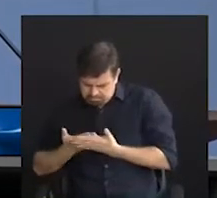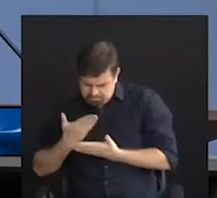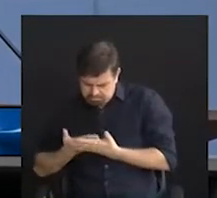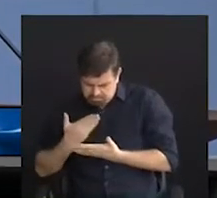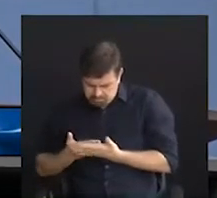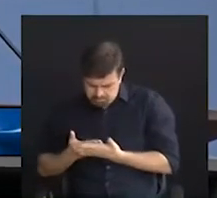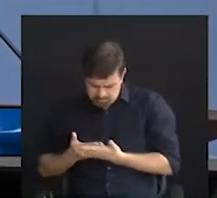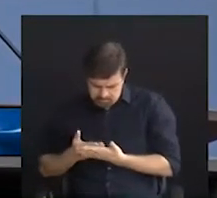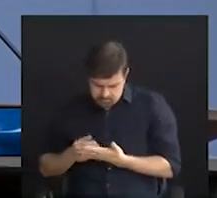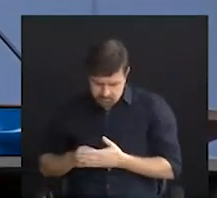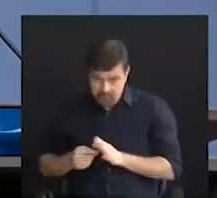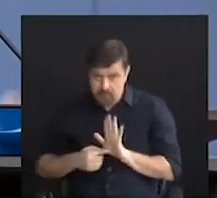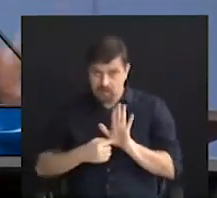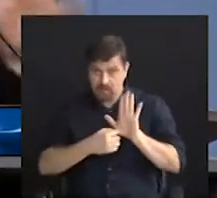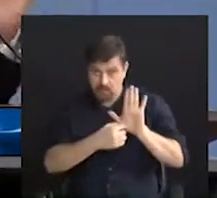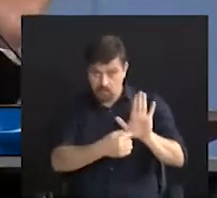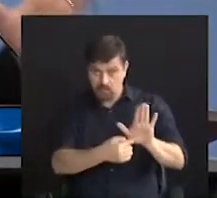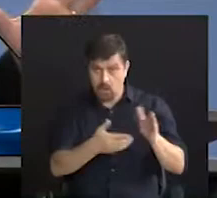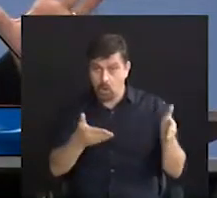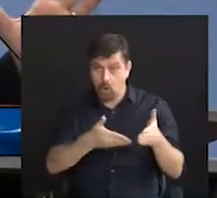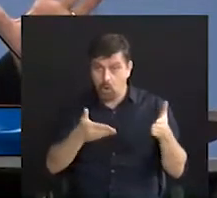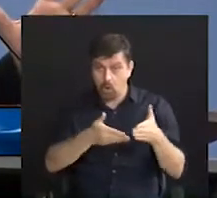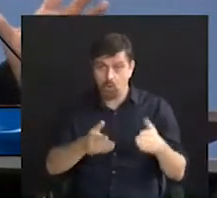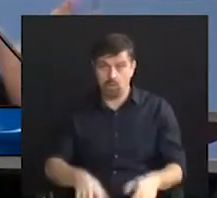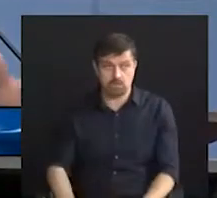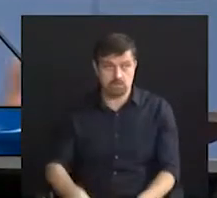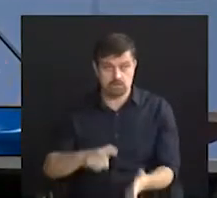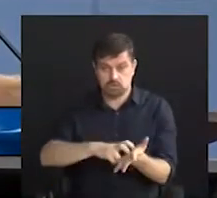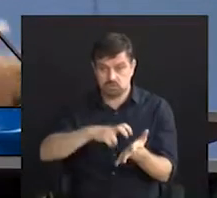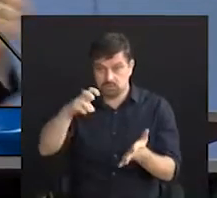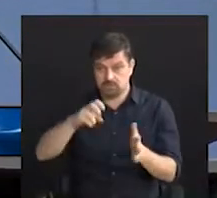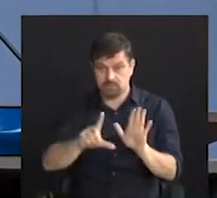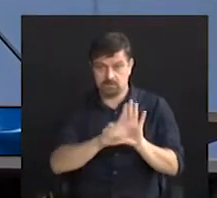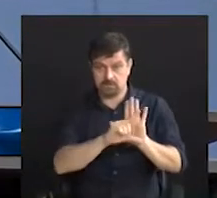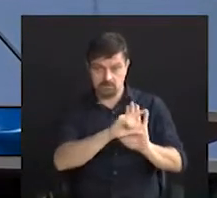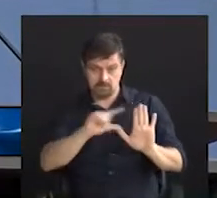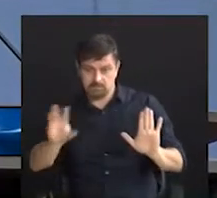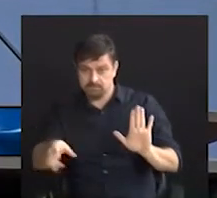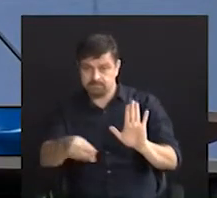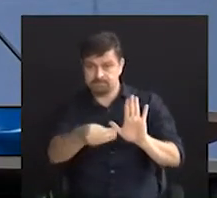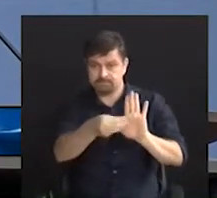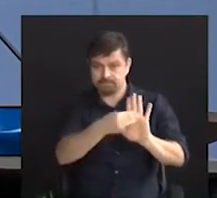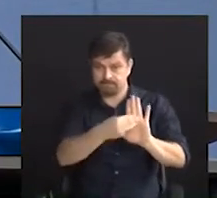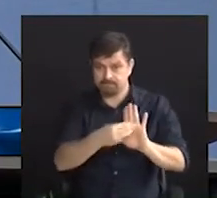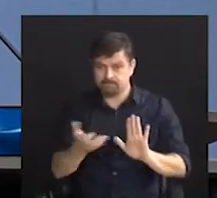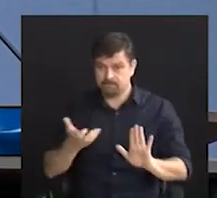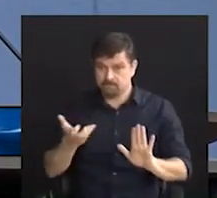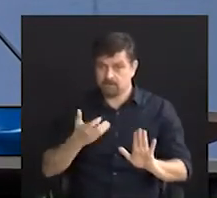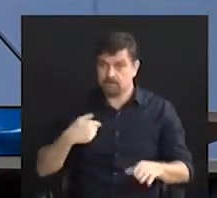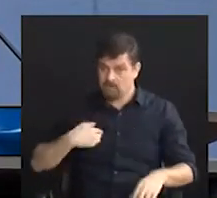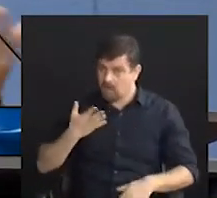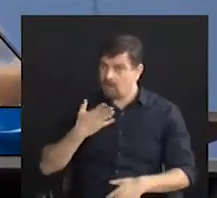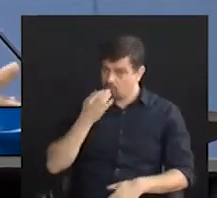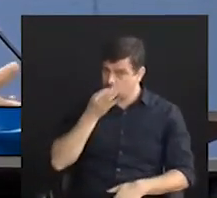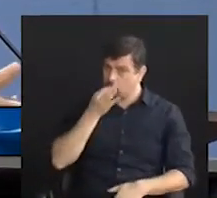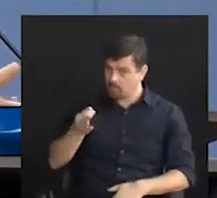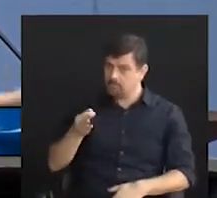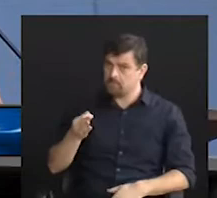tirei e apresentei de manhã um conjunto de emendas, tentando incorporar algumas coisas que, na minha opinião, também